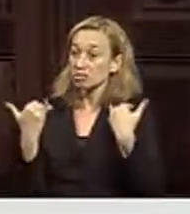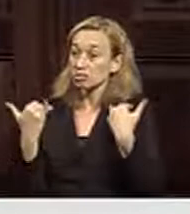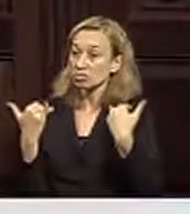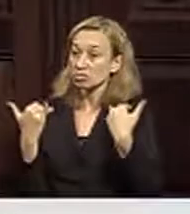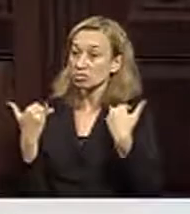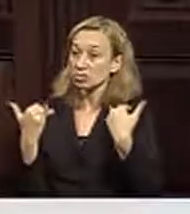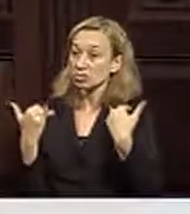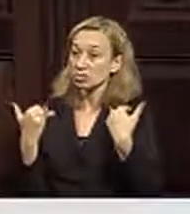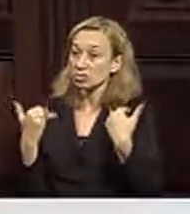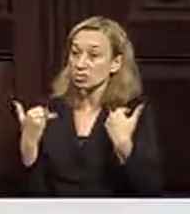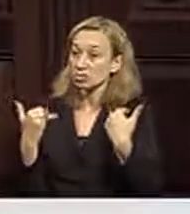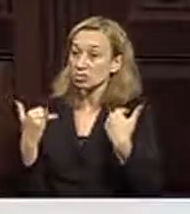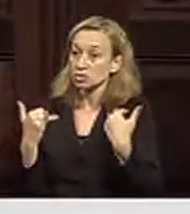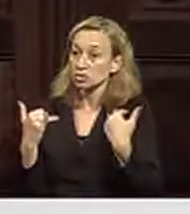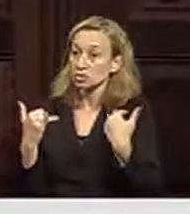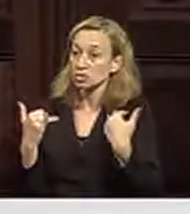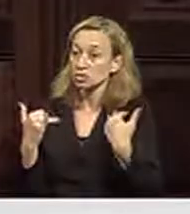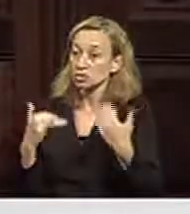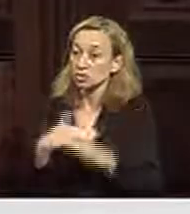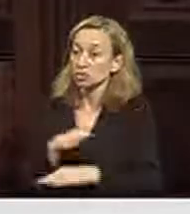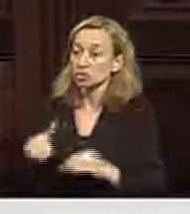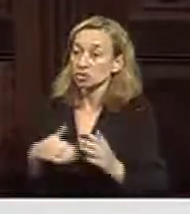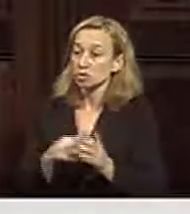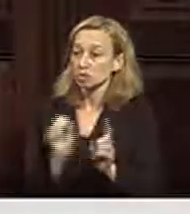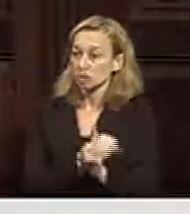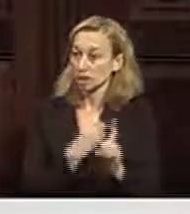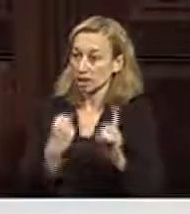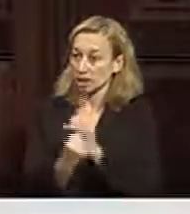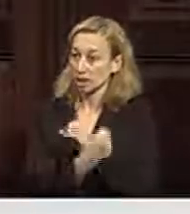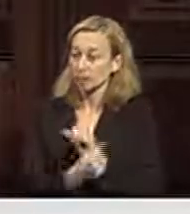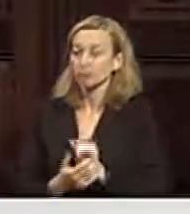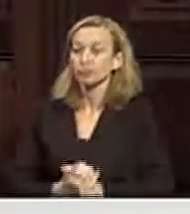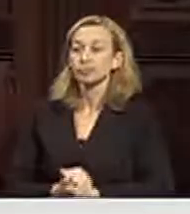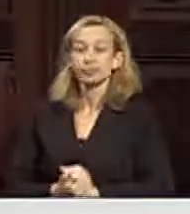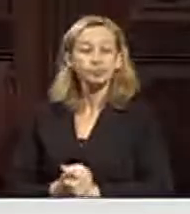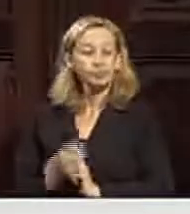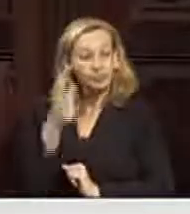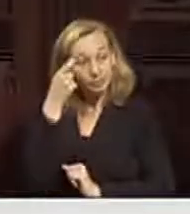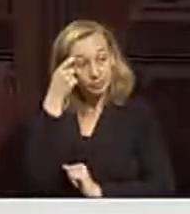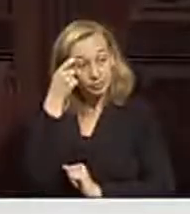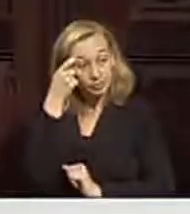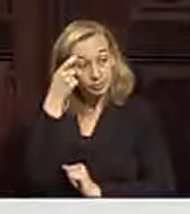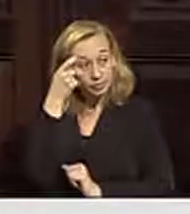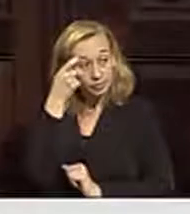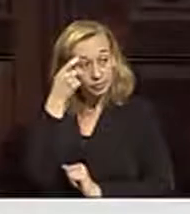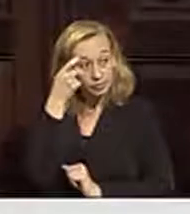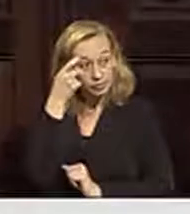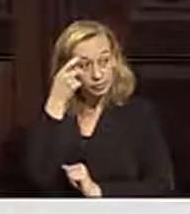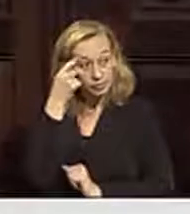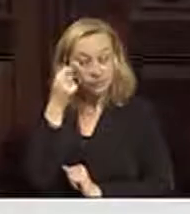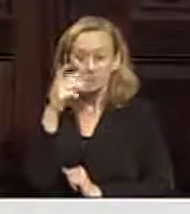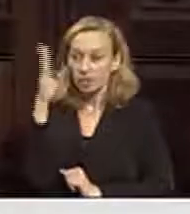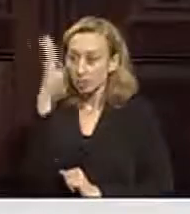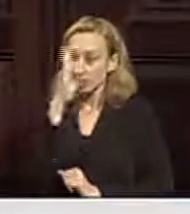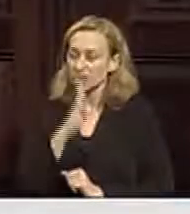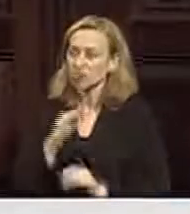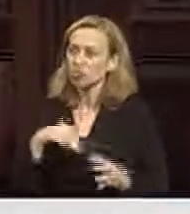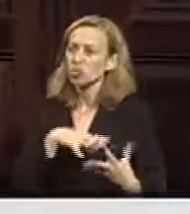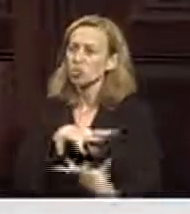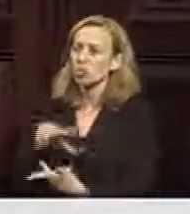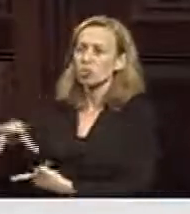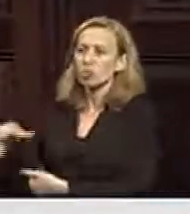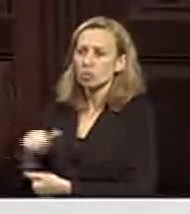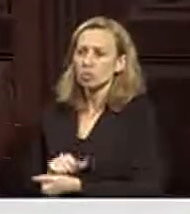mas infelizmente de toda a sociedade. Existem no Brasil, no mundo todo,